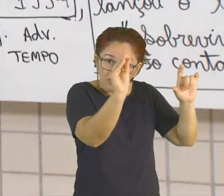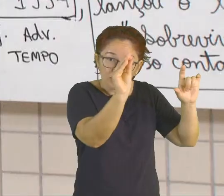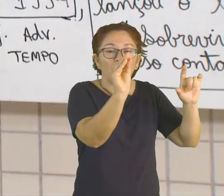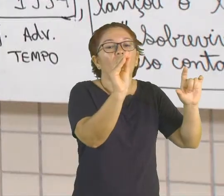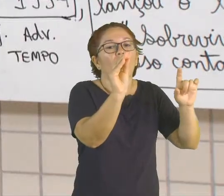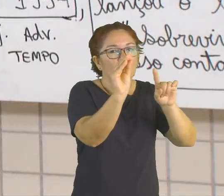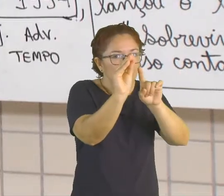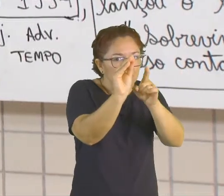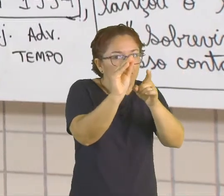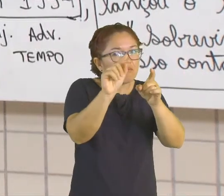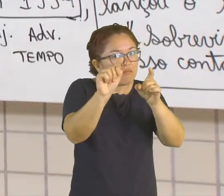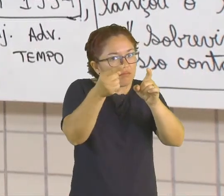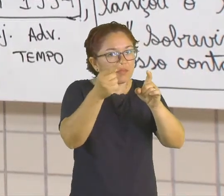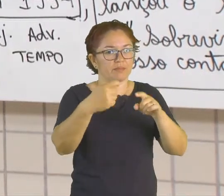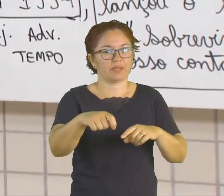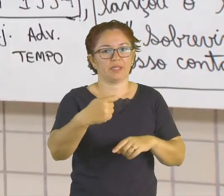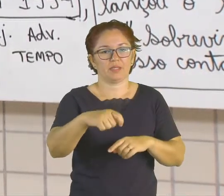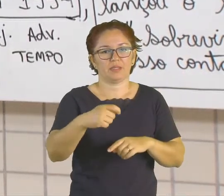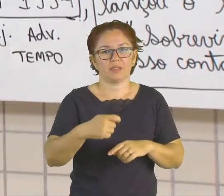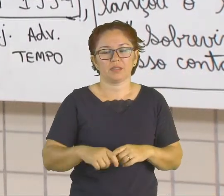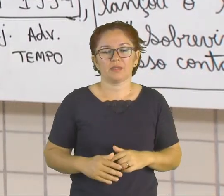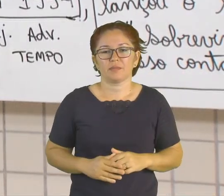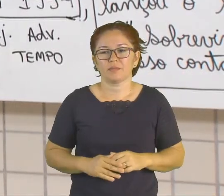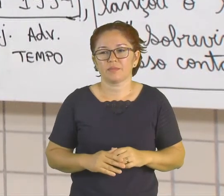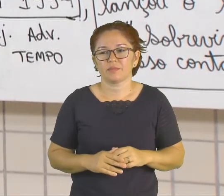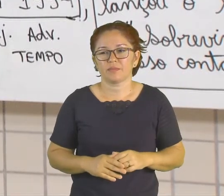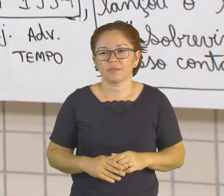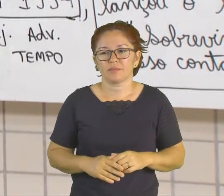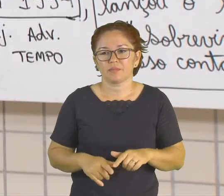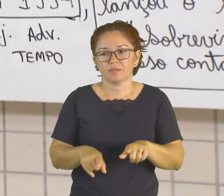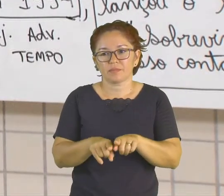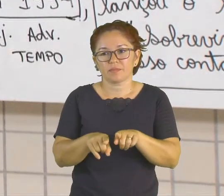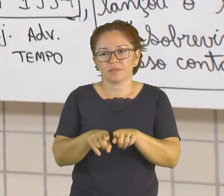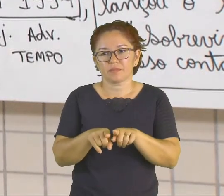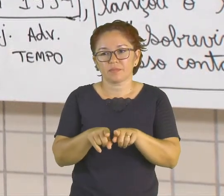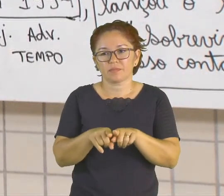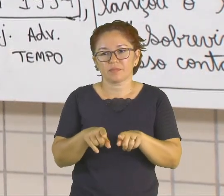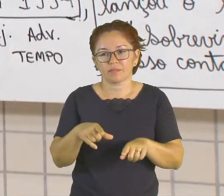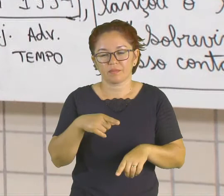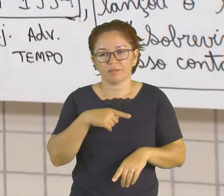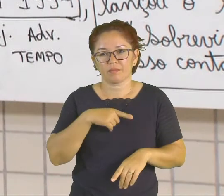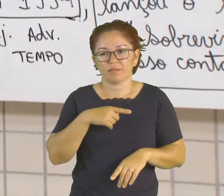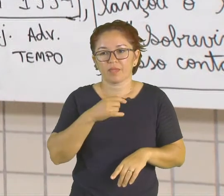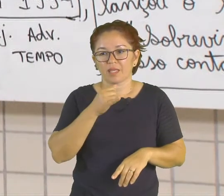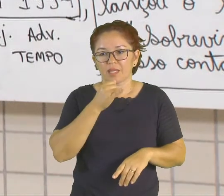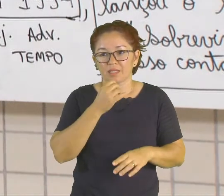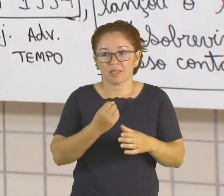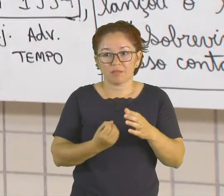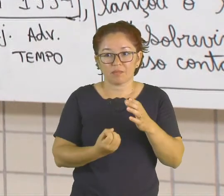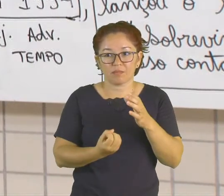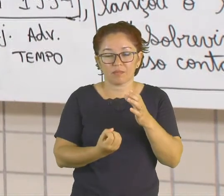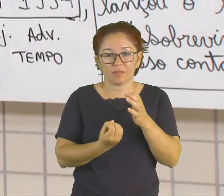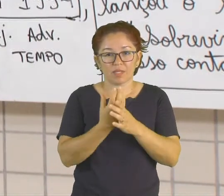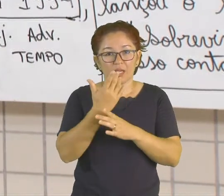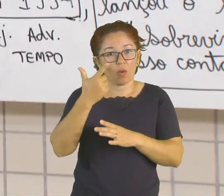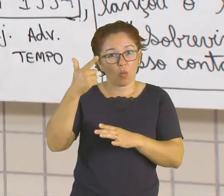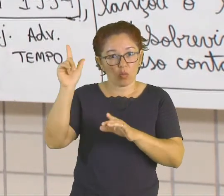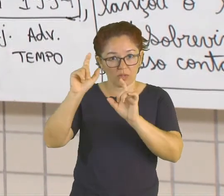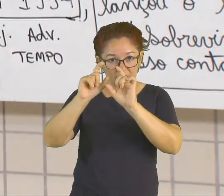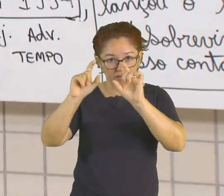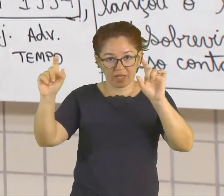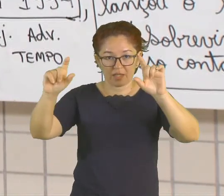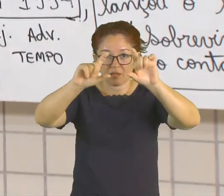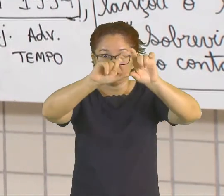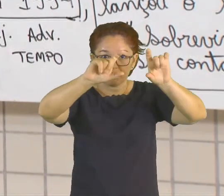nós fizemos uma outra oração a partir dessa, para vocês entenderem